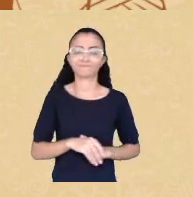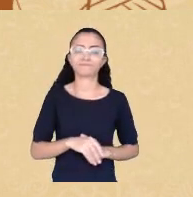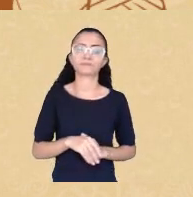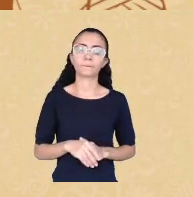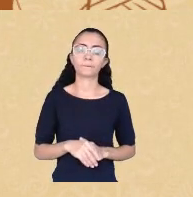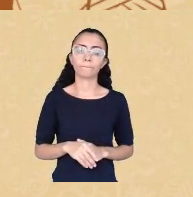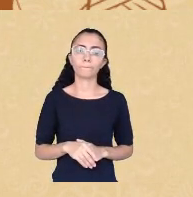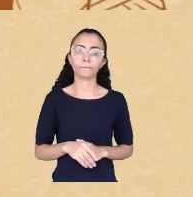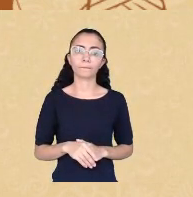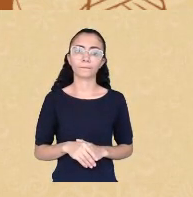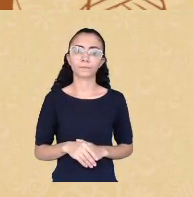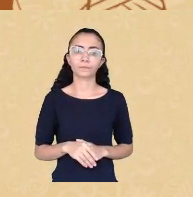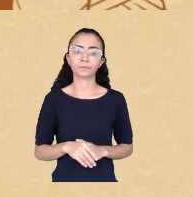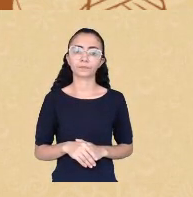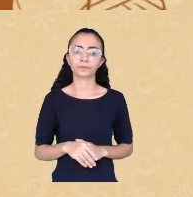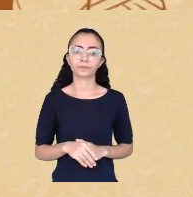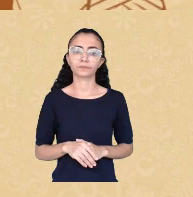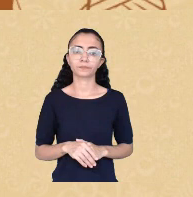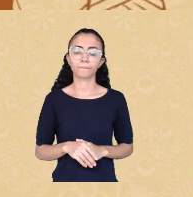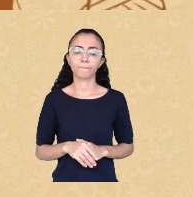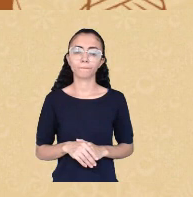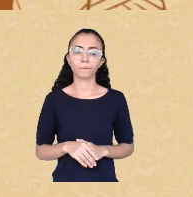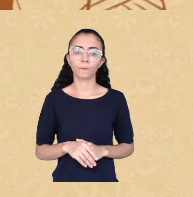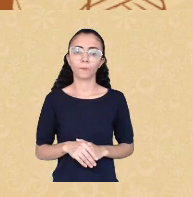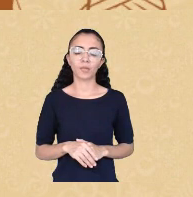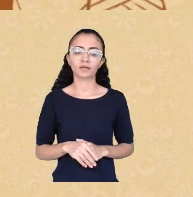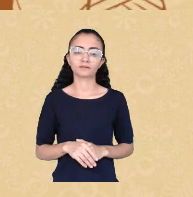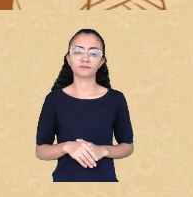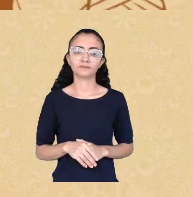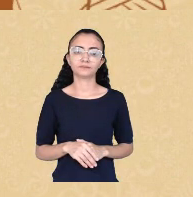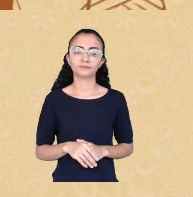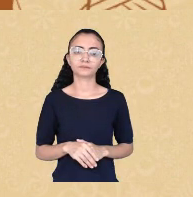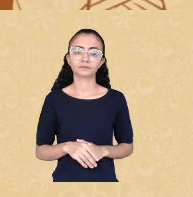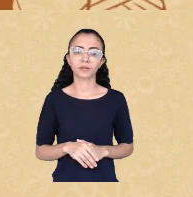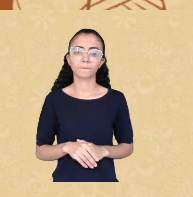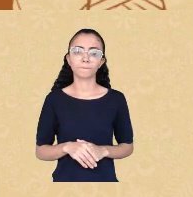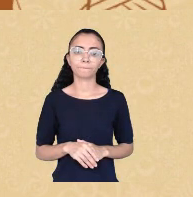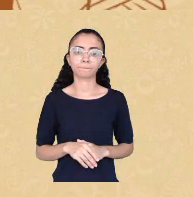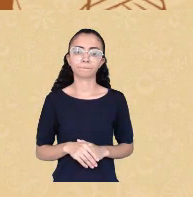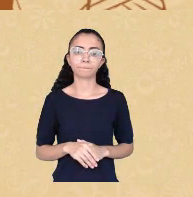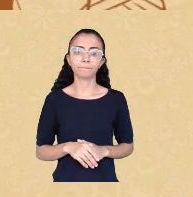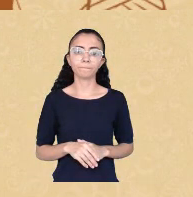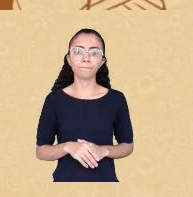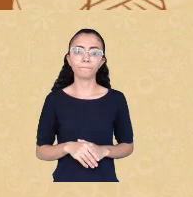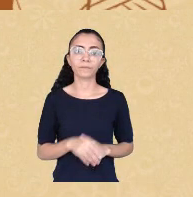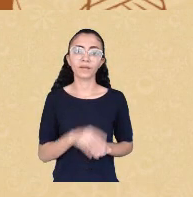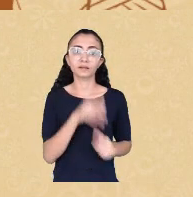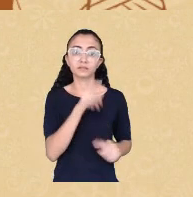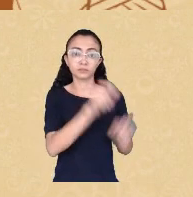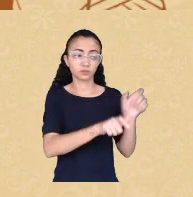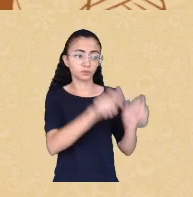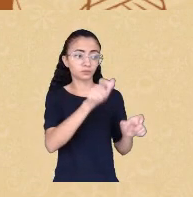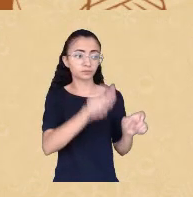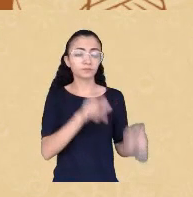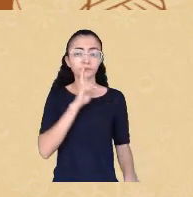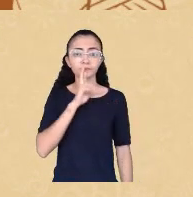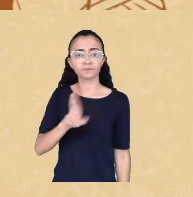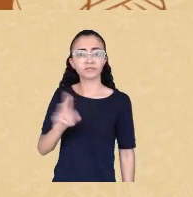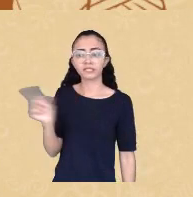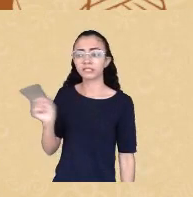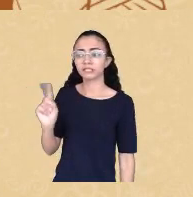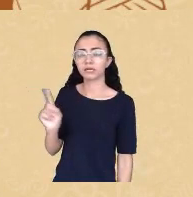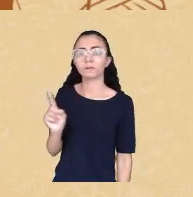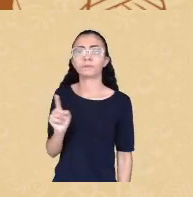aqui, eu vou pegar os que não encontram alguém, a maioria, Vietnã,